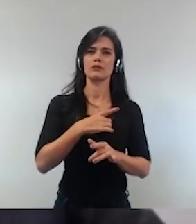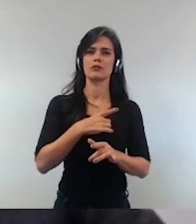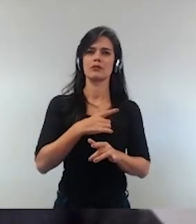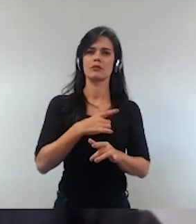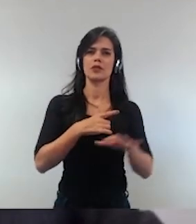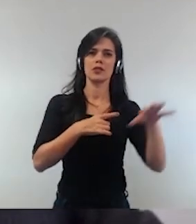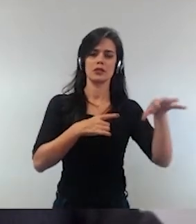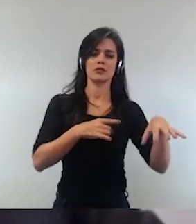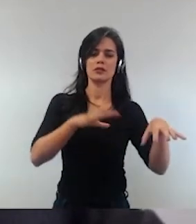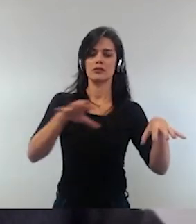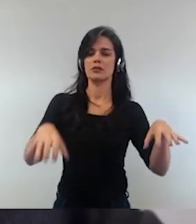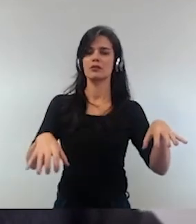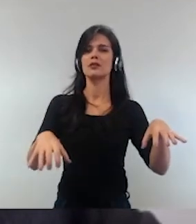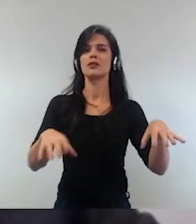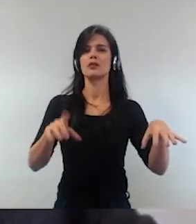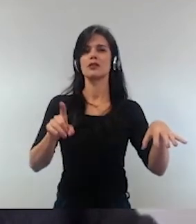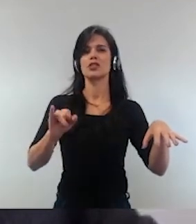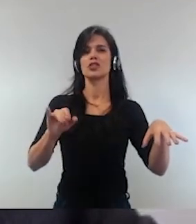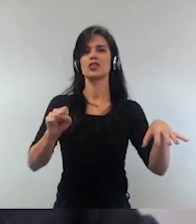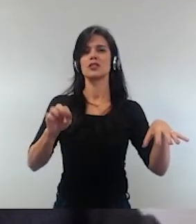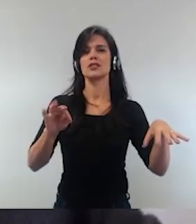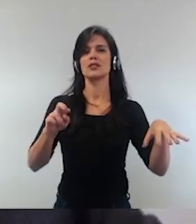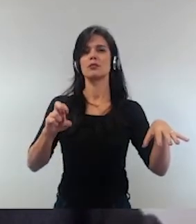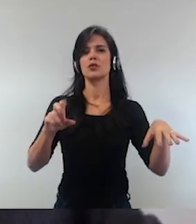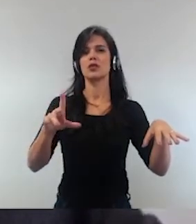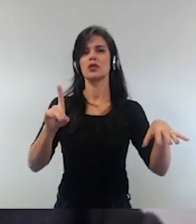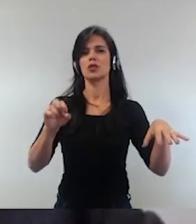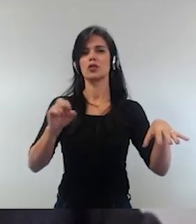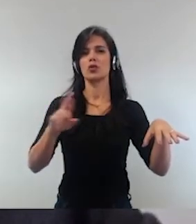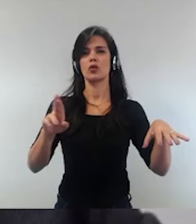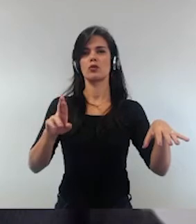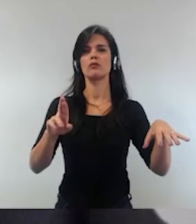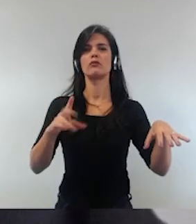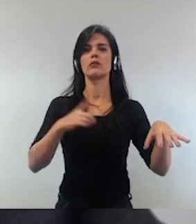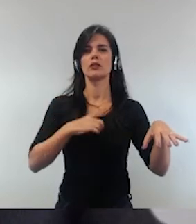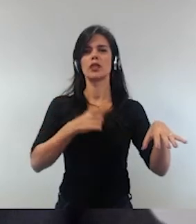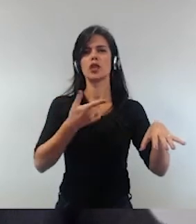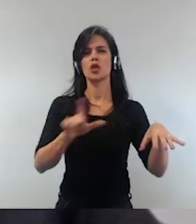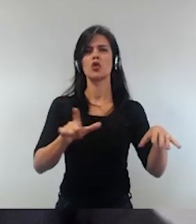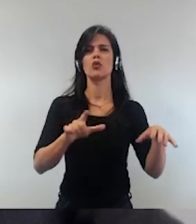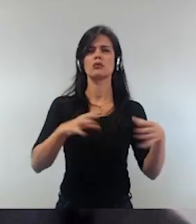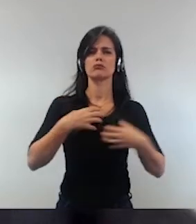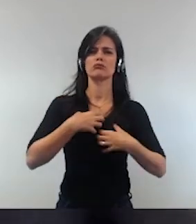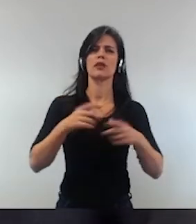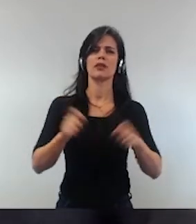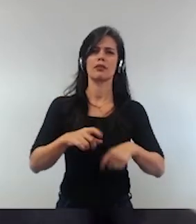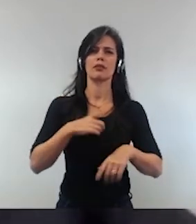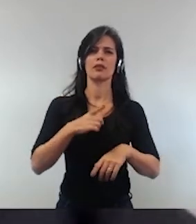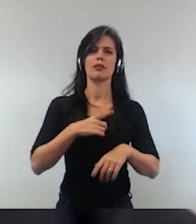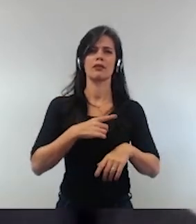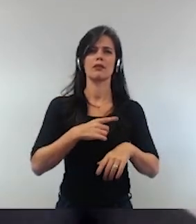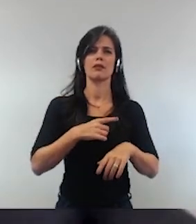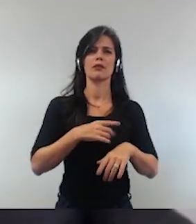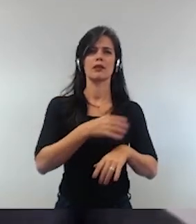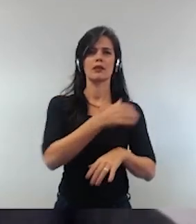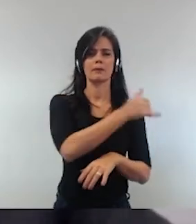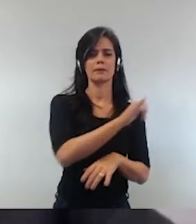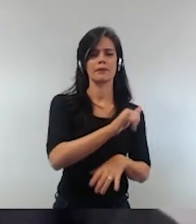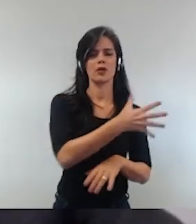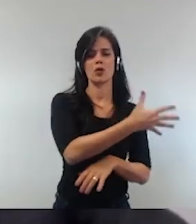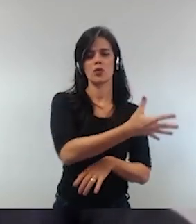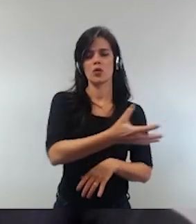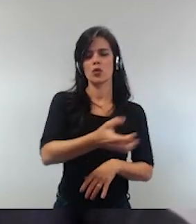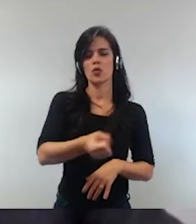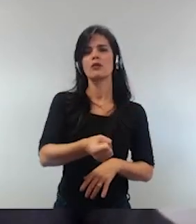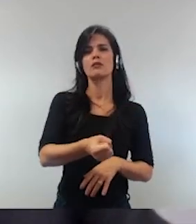distribuidor, né? Ou então, às vezes, tem outras configurações, mas basicamente é isso. Então, ela recebe essa tal de tarifa única